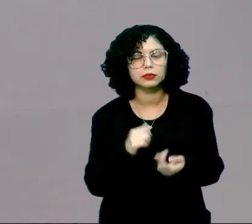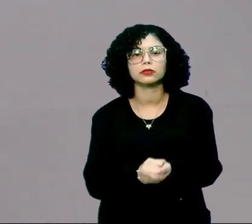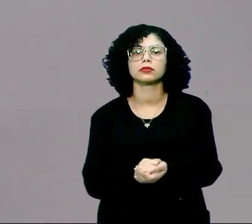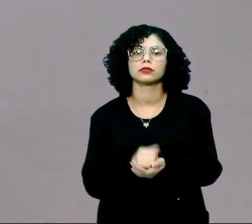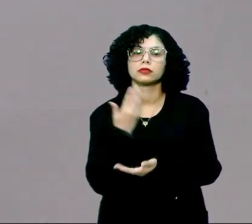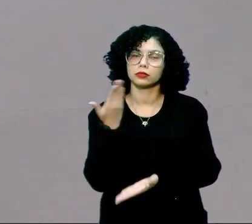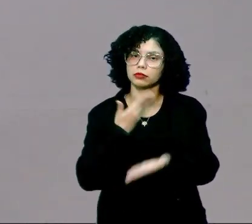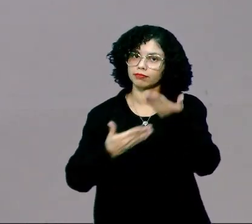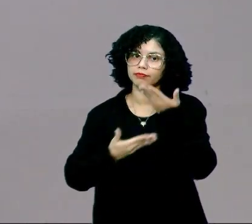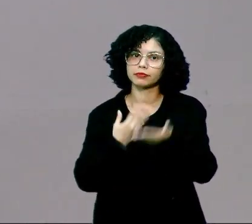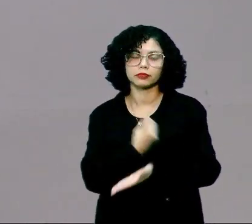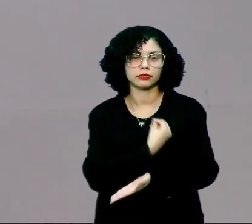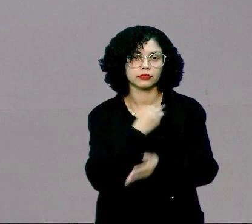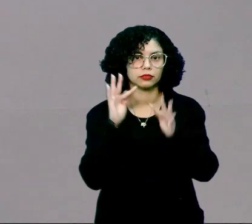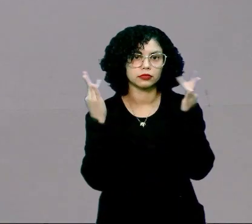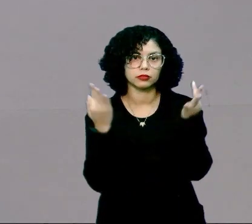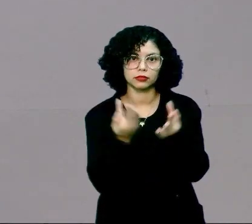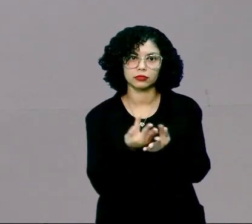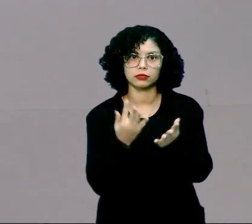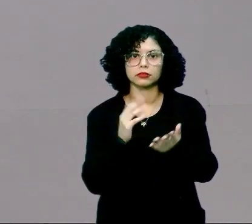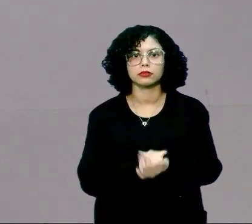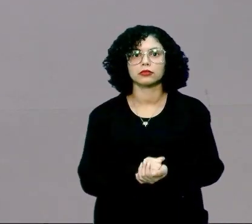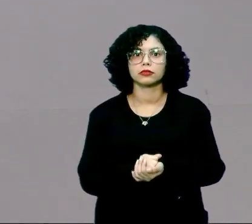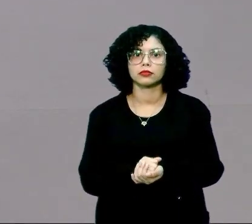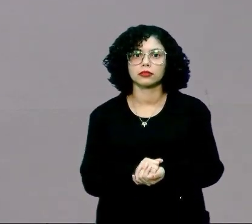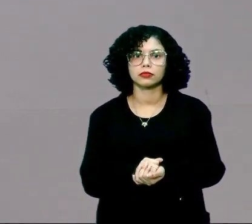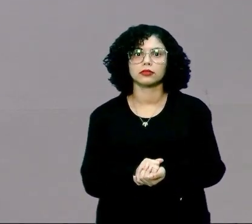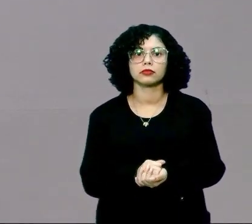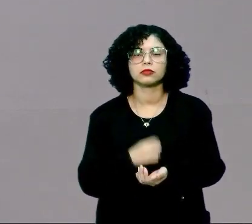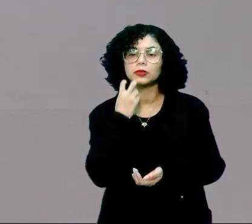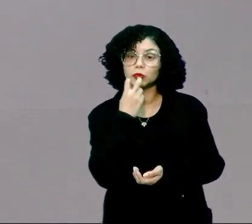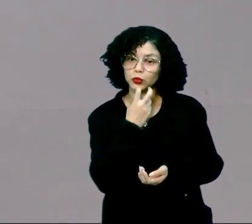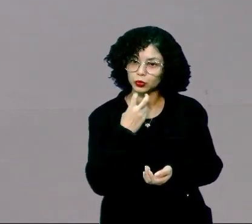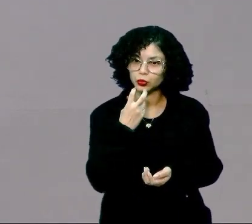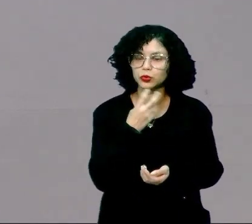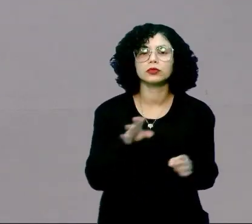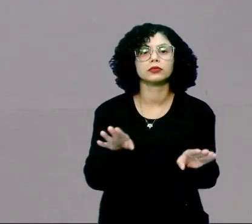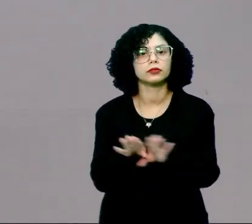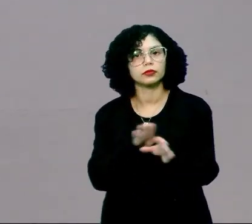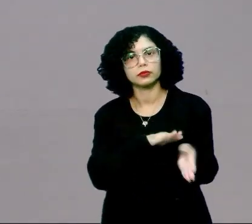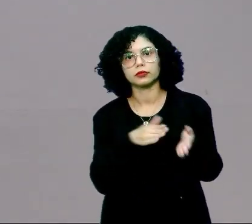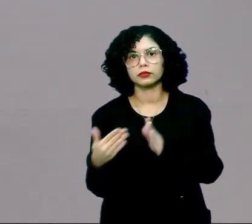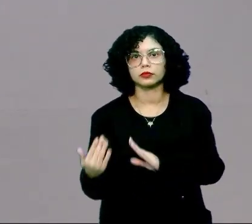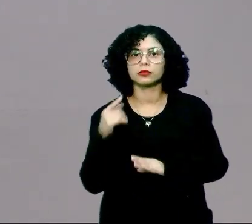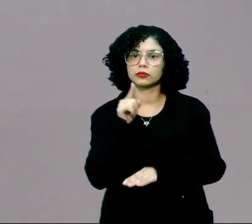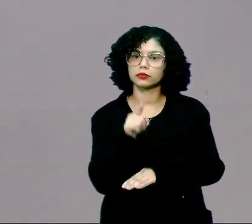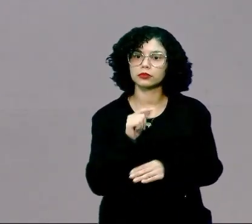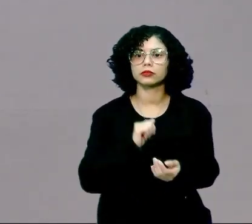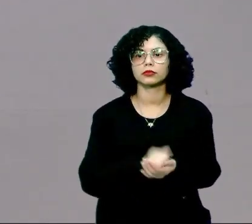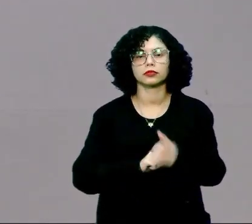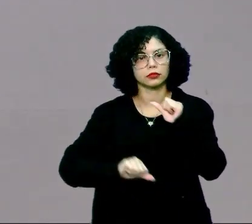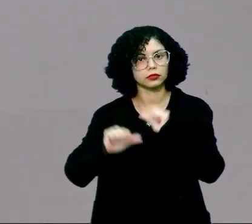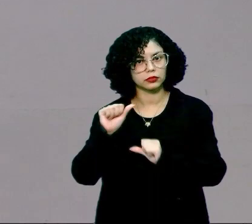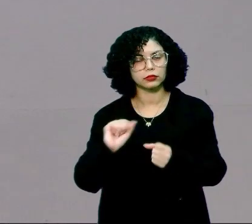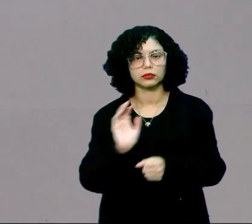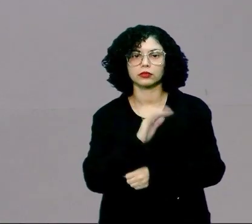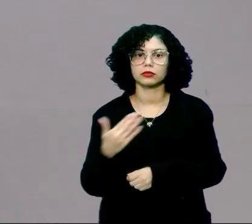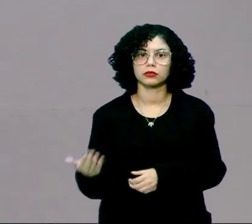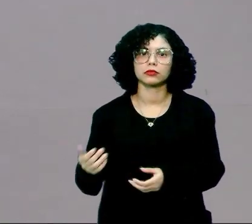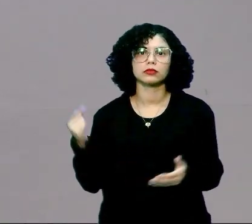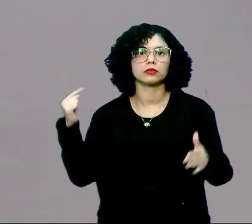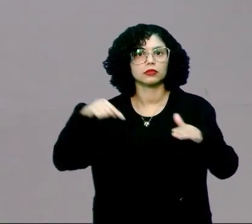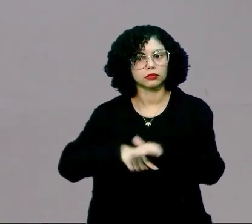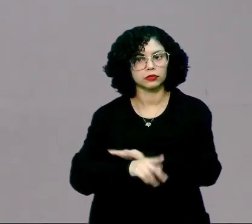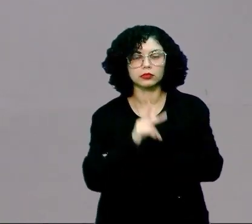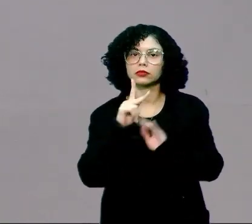Naquele convívio familiar, ela adquire a oralidade e a partir daí, posteriormente, quando ela é